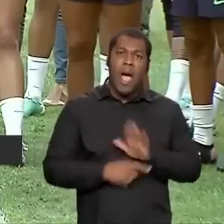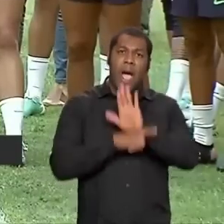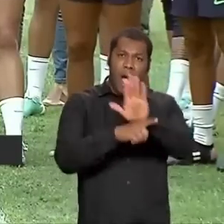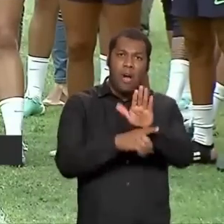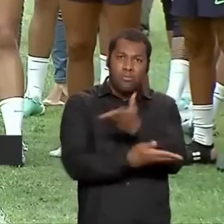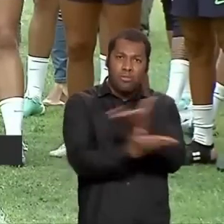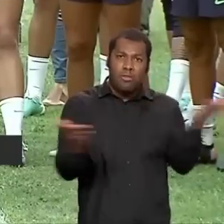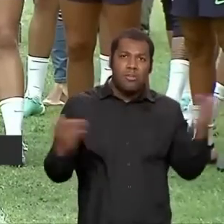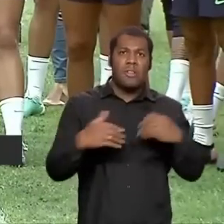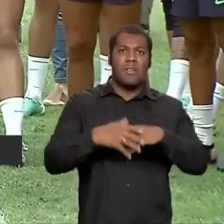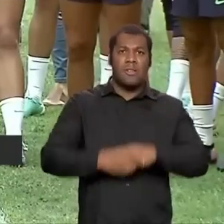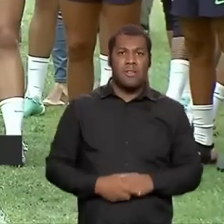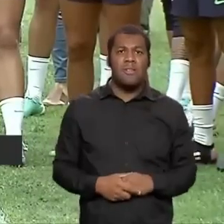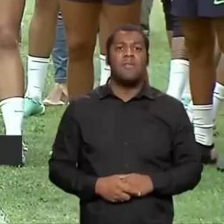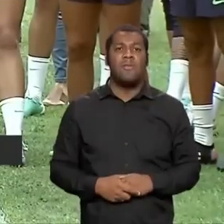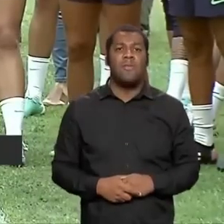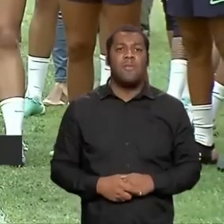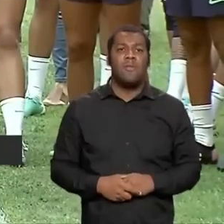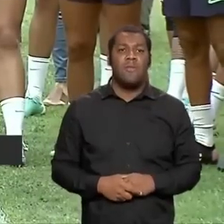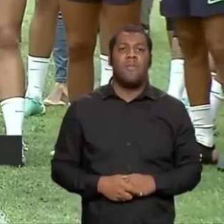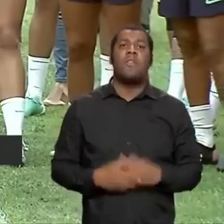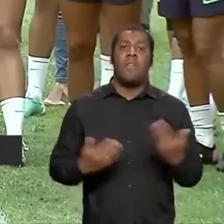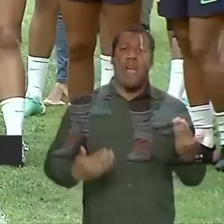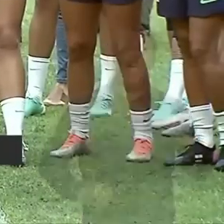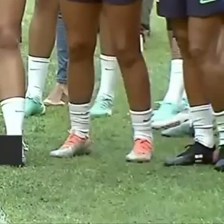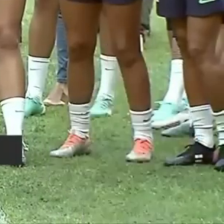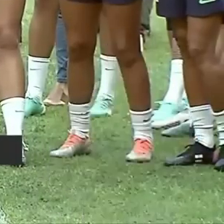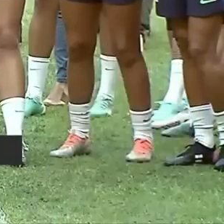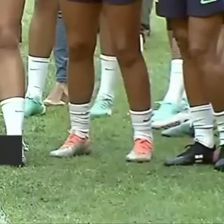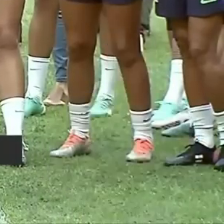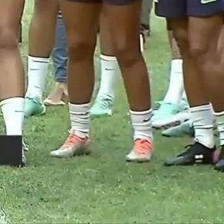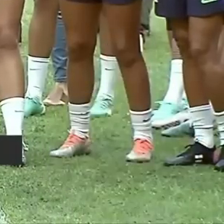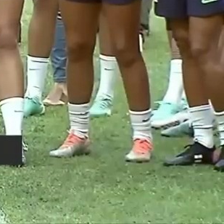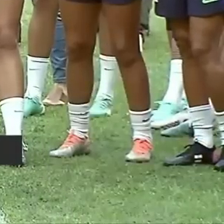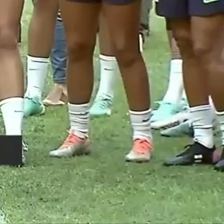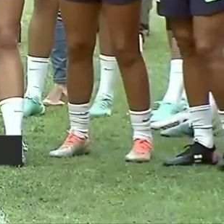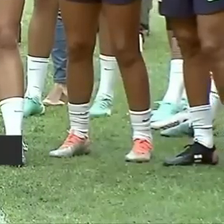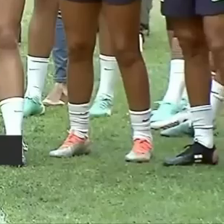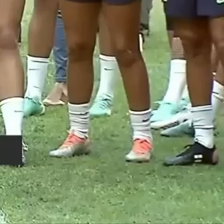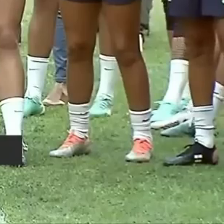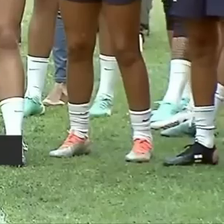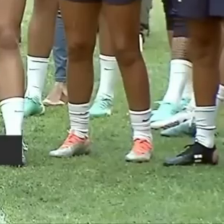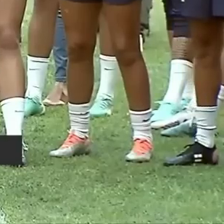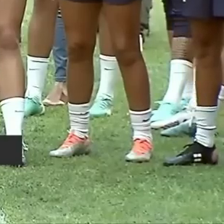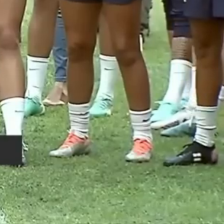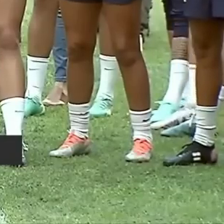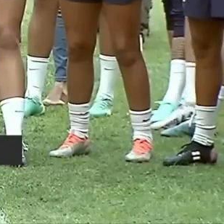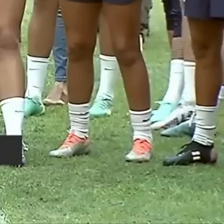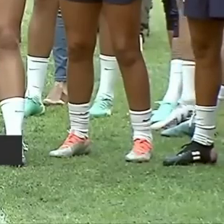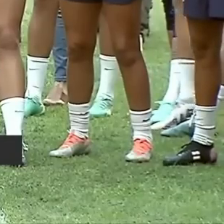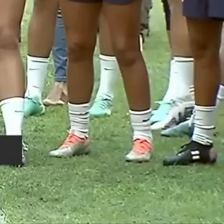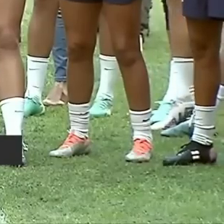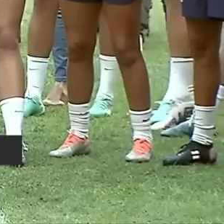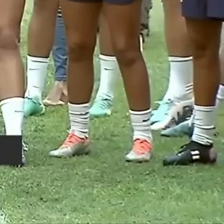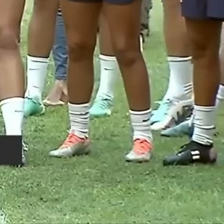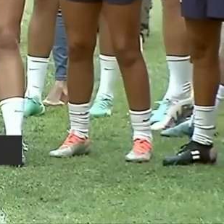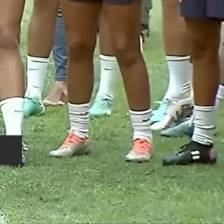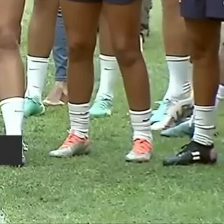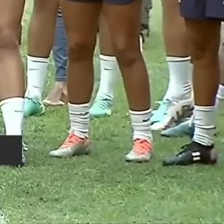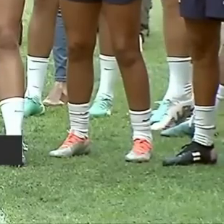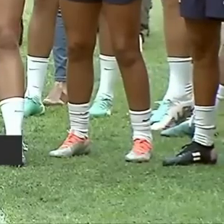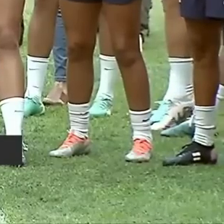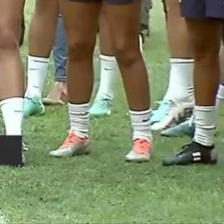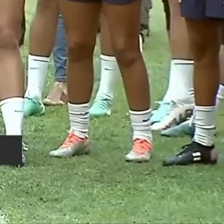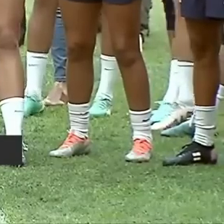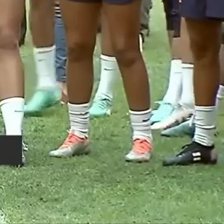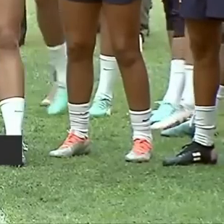ampliar e incluir mais gente e melhorar o esporte no Brasil para todo mundo. Então, boa sorte para vocês, a gente vai estar torcendo demais,